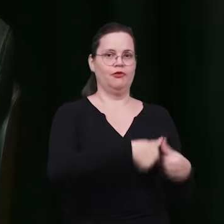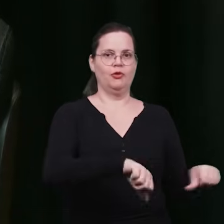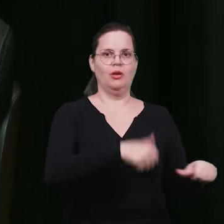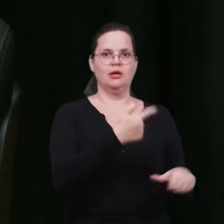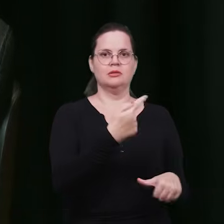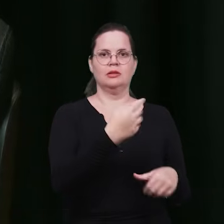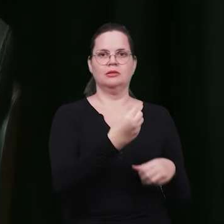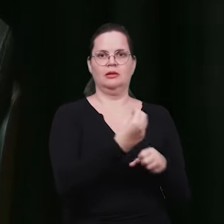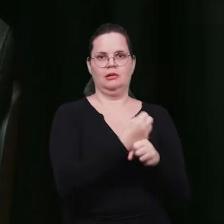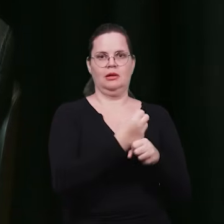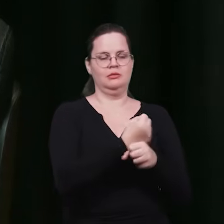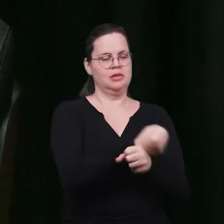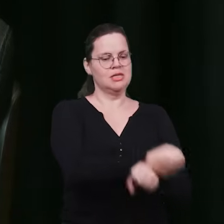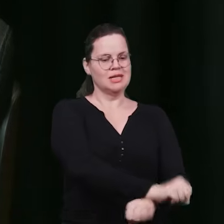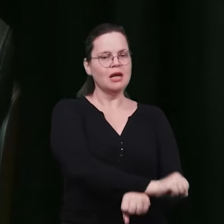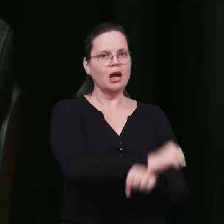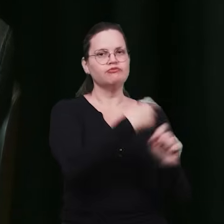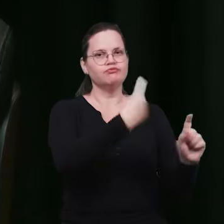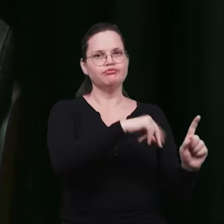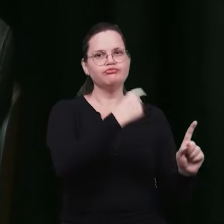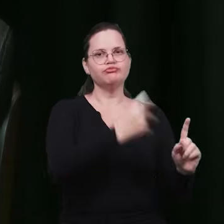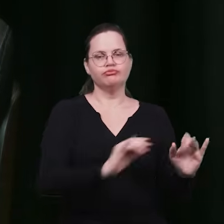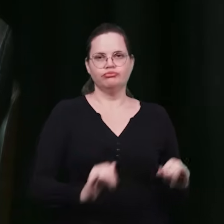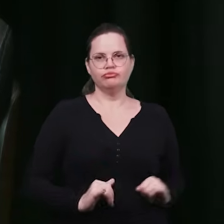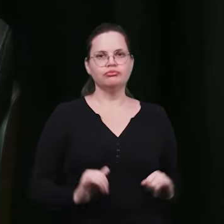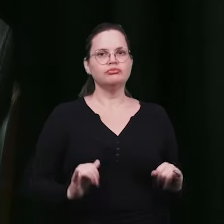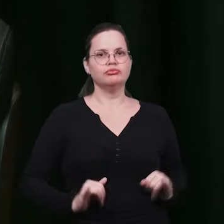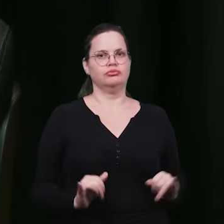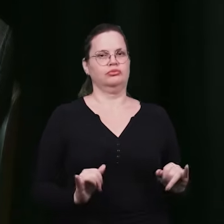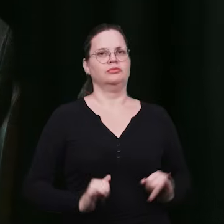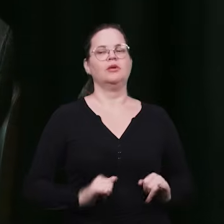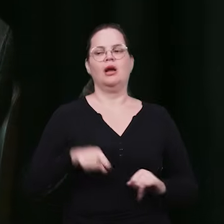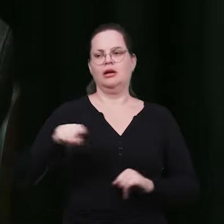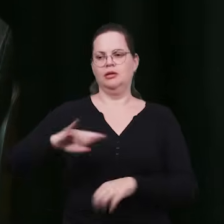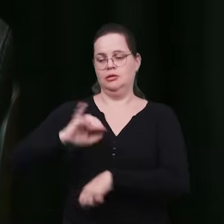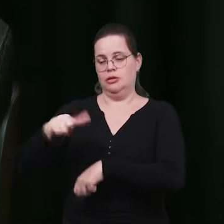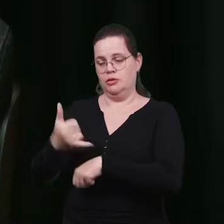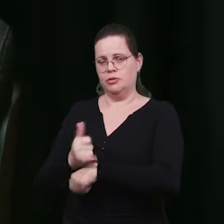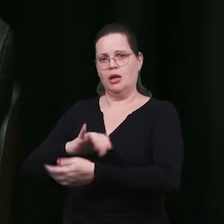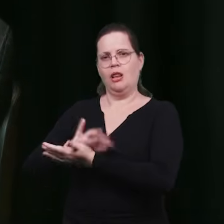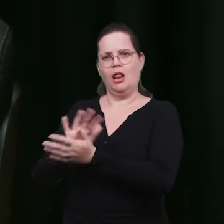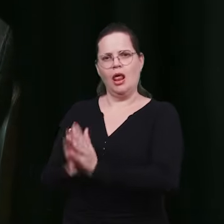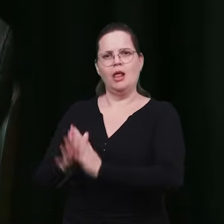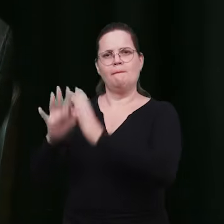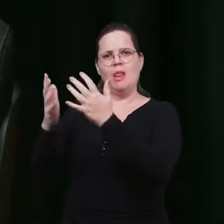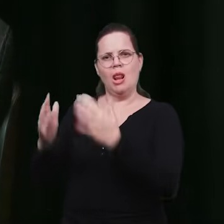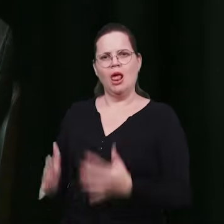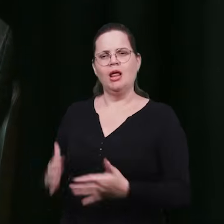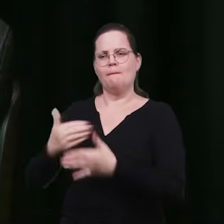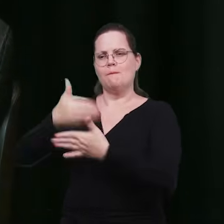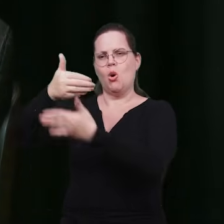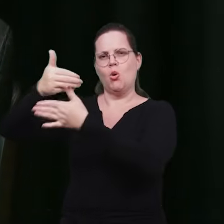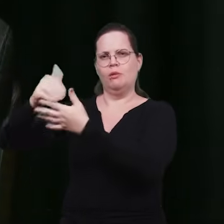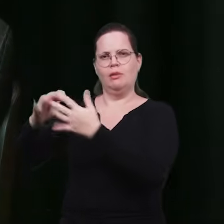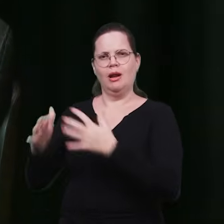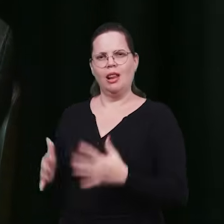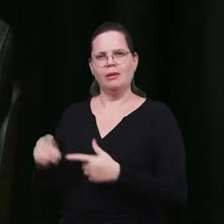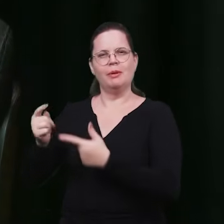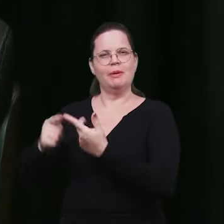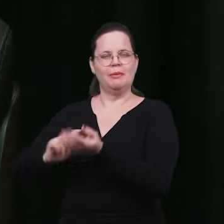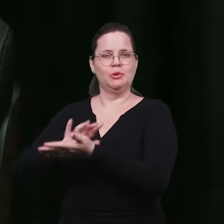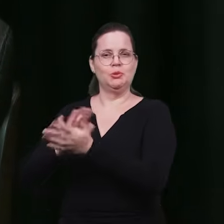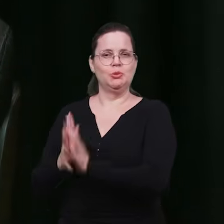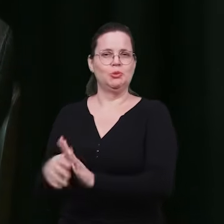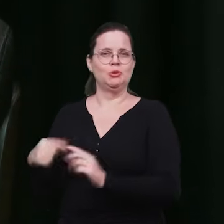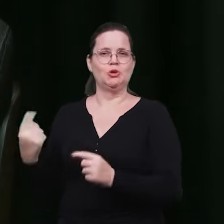anos ali escravizados, o templo foi destruído, os muros de Jerusalém. E